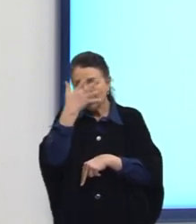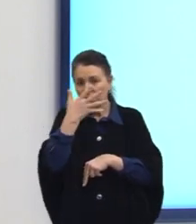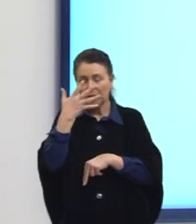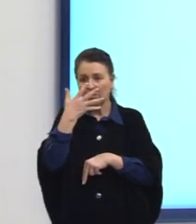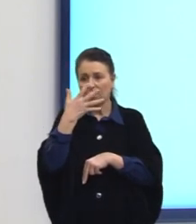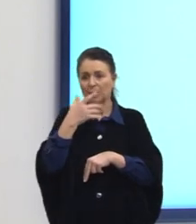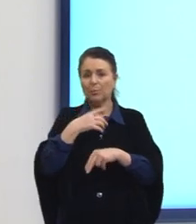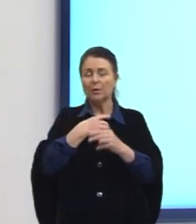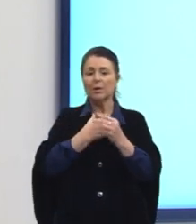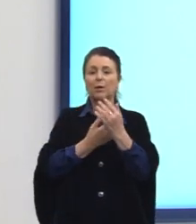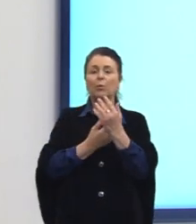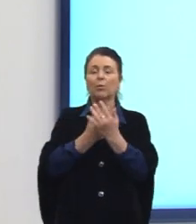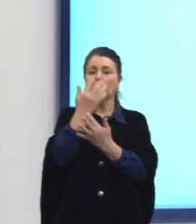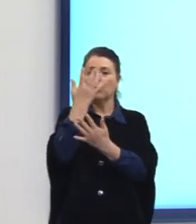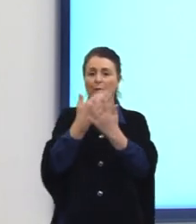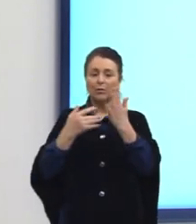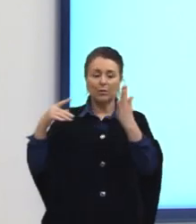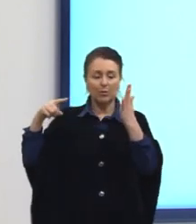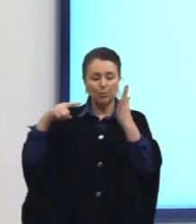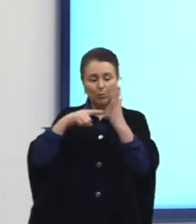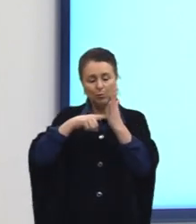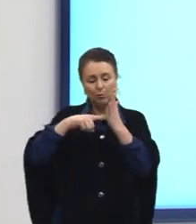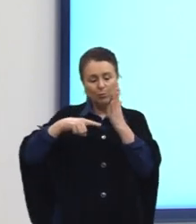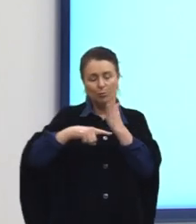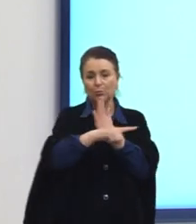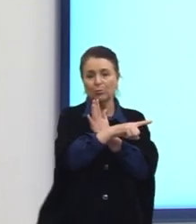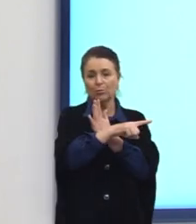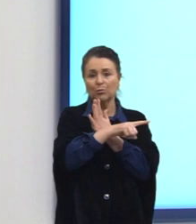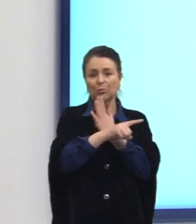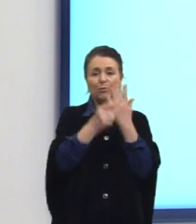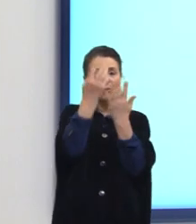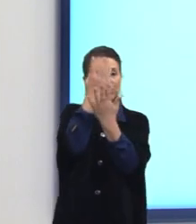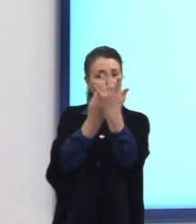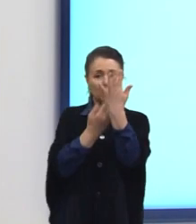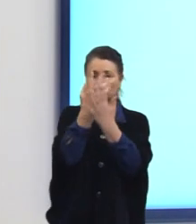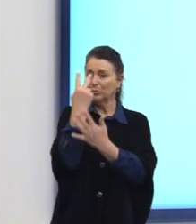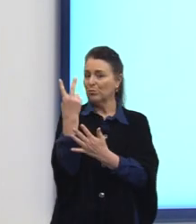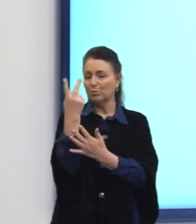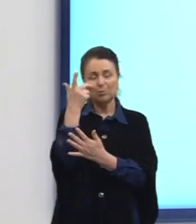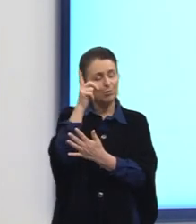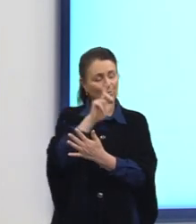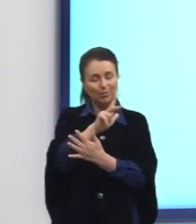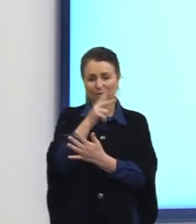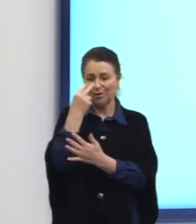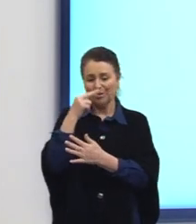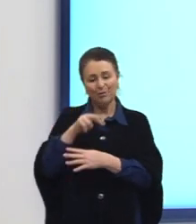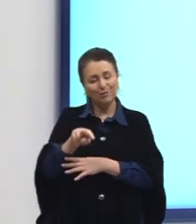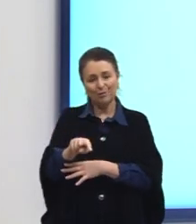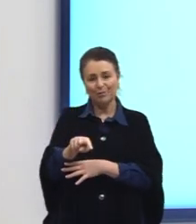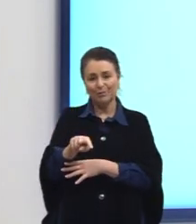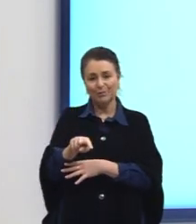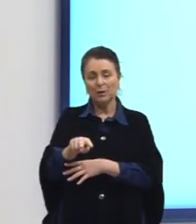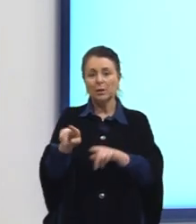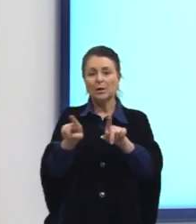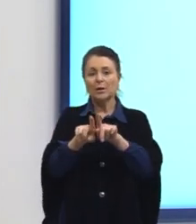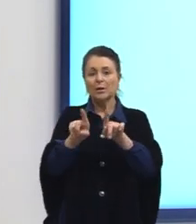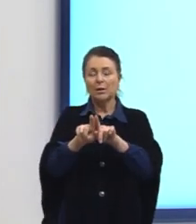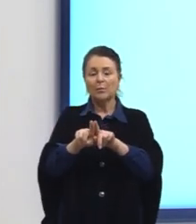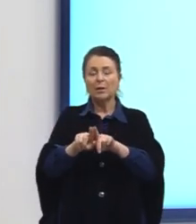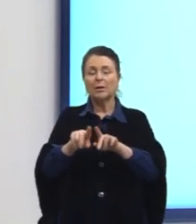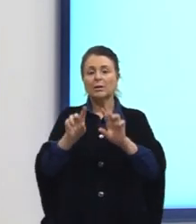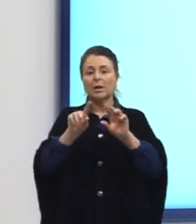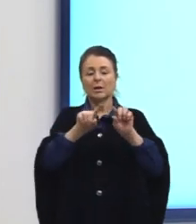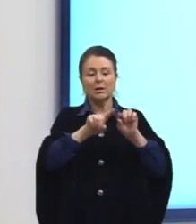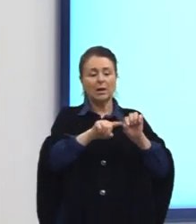o infravermelho e o ultravioleta a gente não enxerga e por último né as ondas de matéria